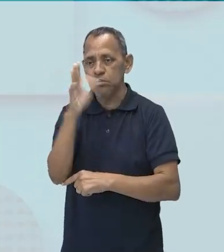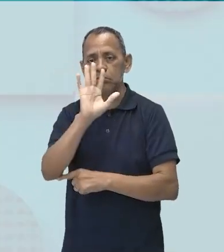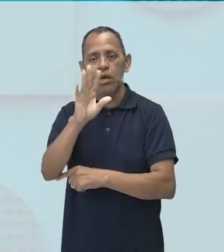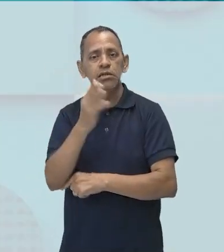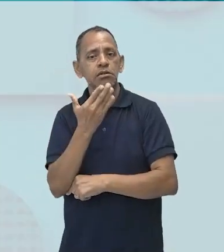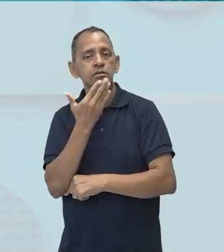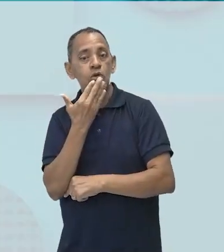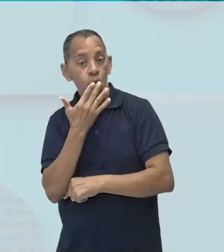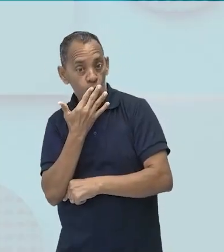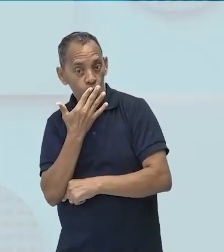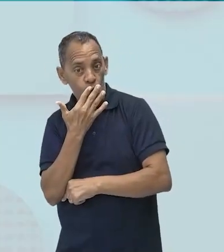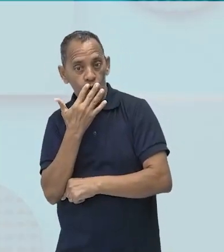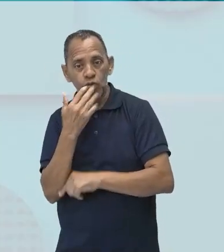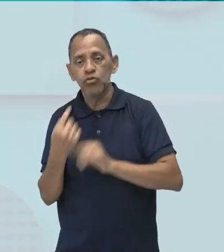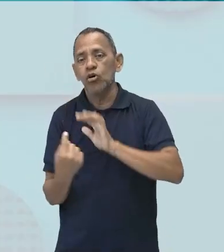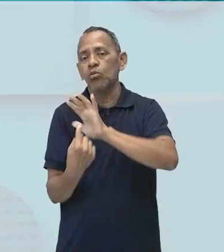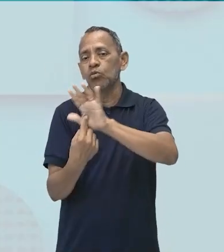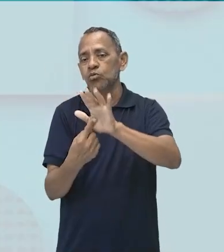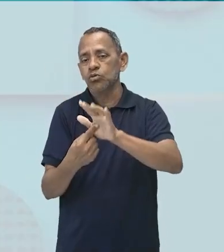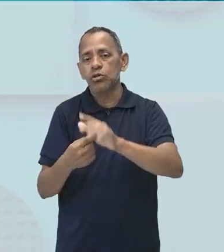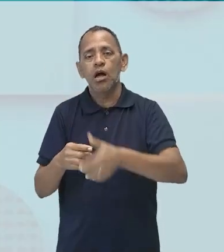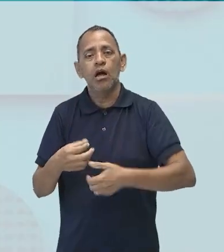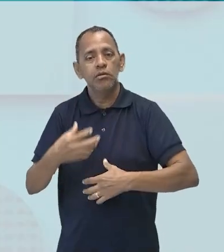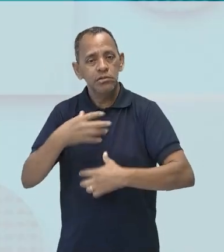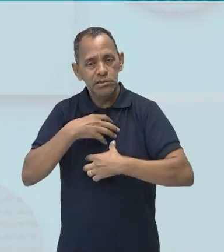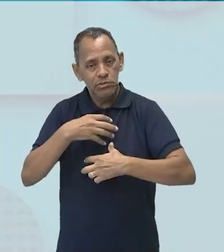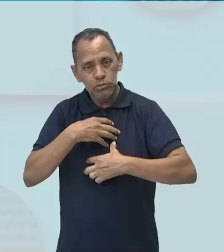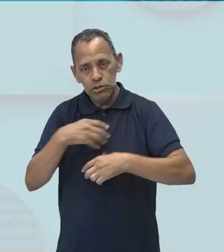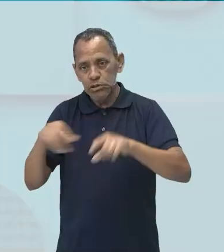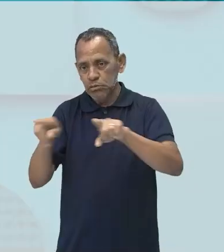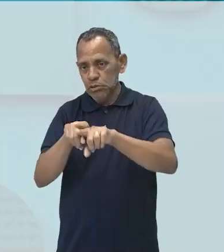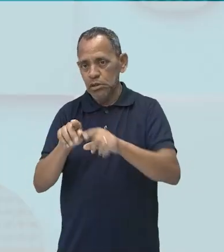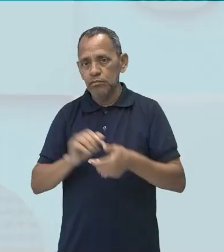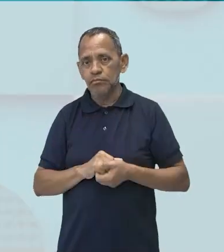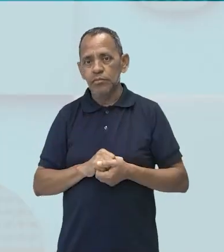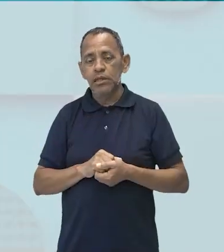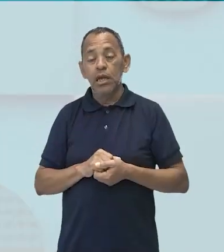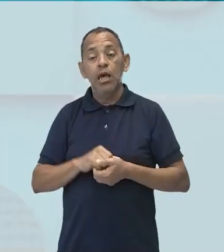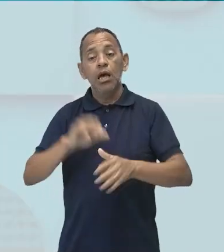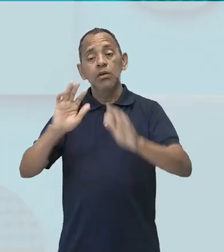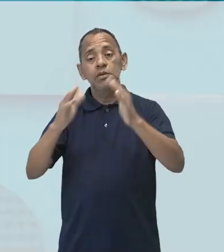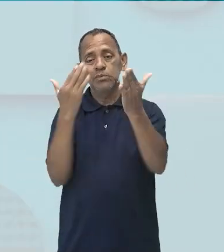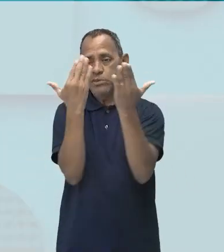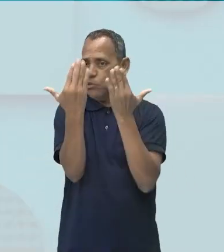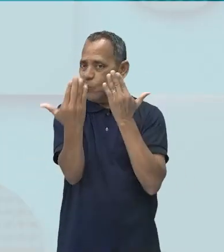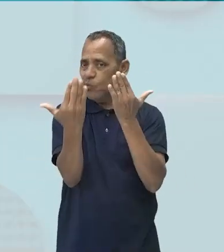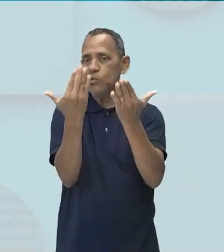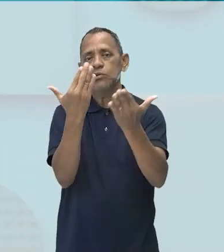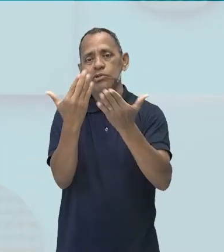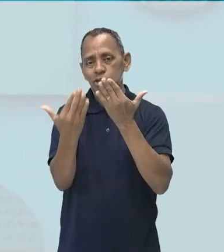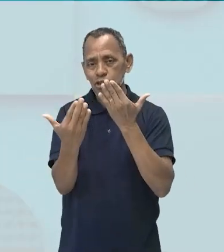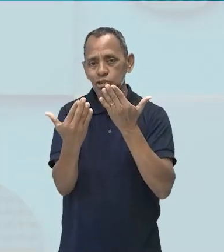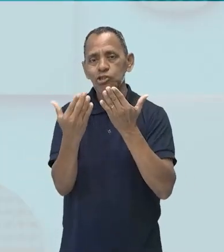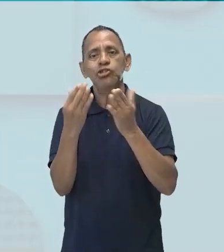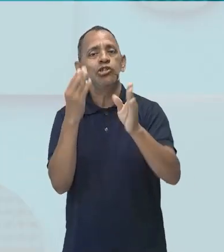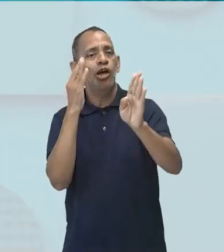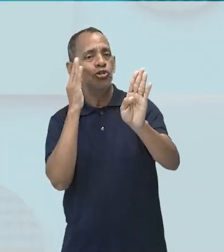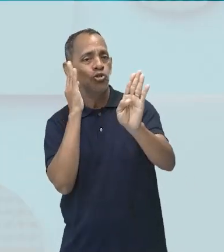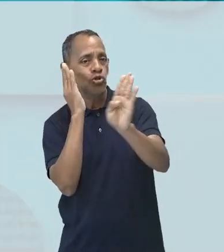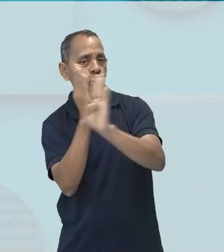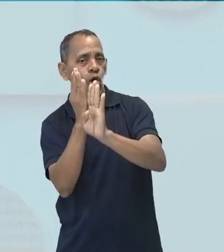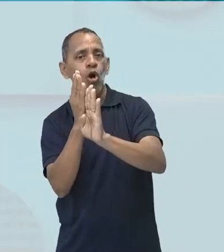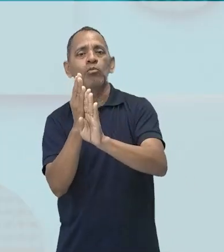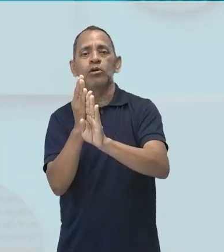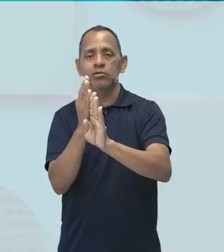é que vão expressar os seus sentimentos. Às vezes a psicologia, né, muitas vezes ela descobre casos, ela